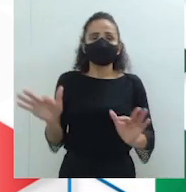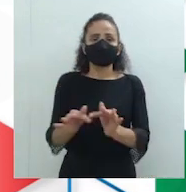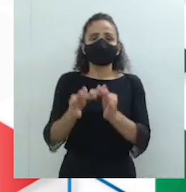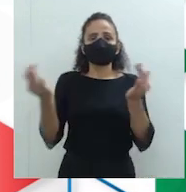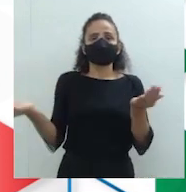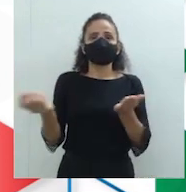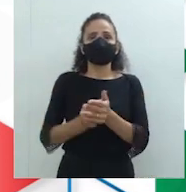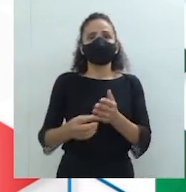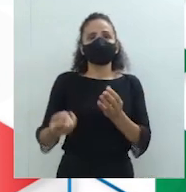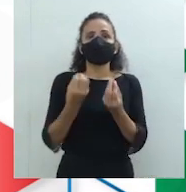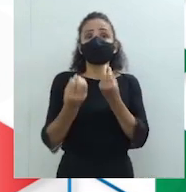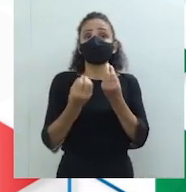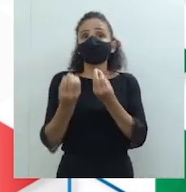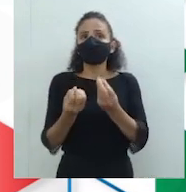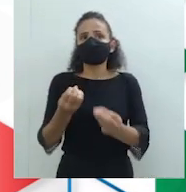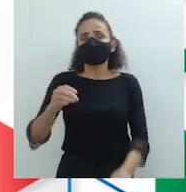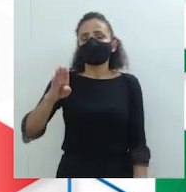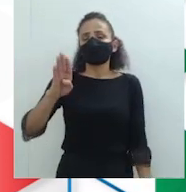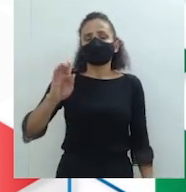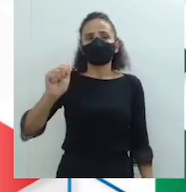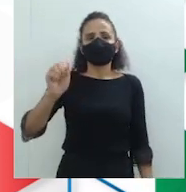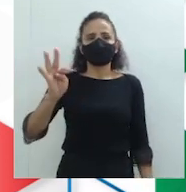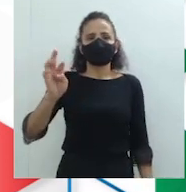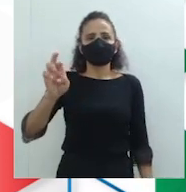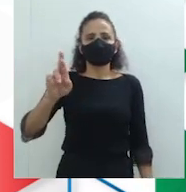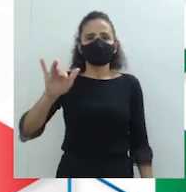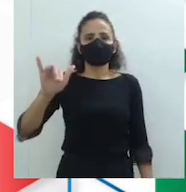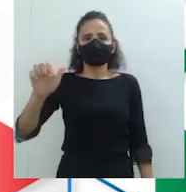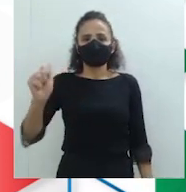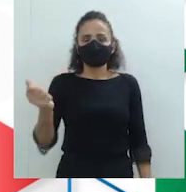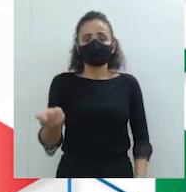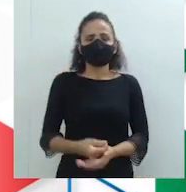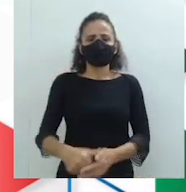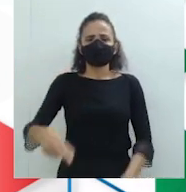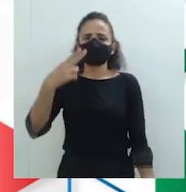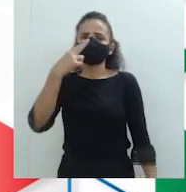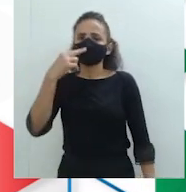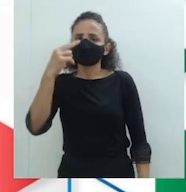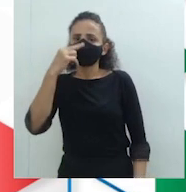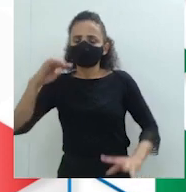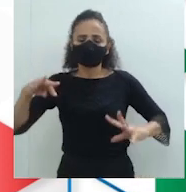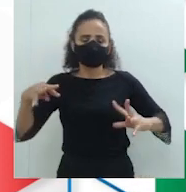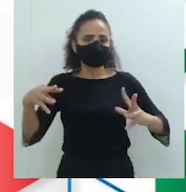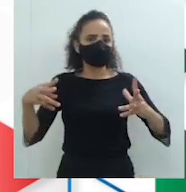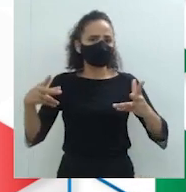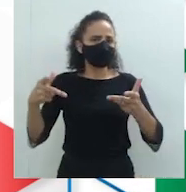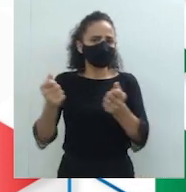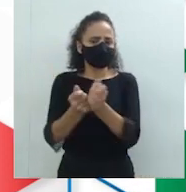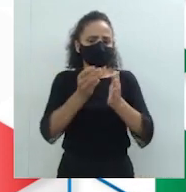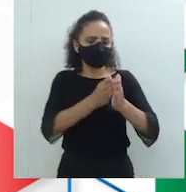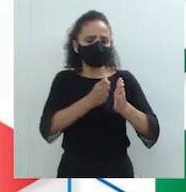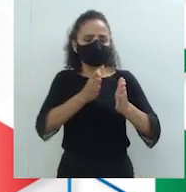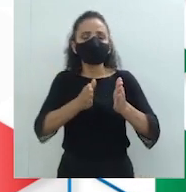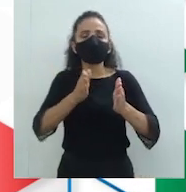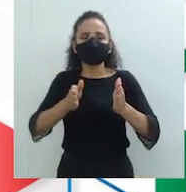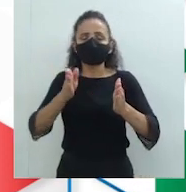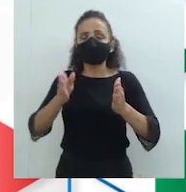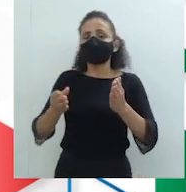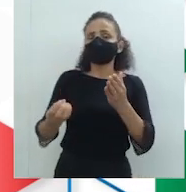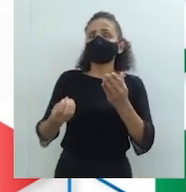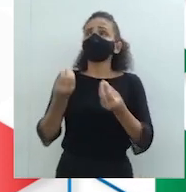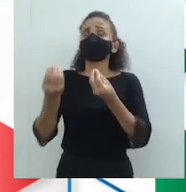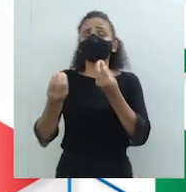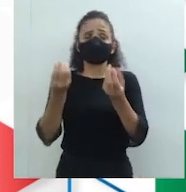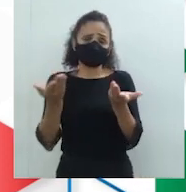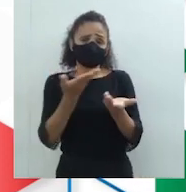a bateria. Nas baterias, são sempre os mesmos elétrons que estão circulando. Se não fosse